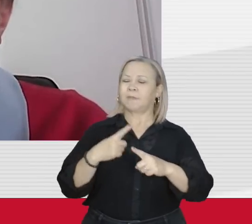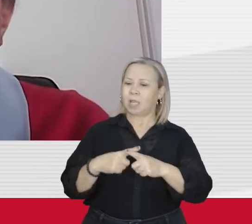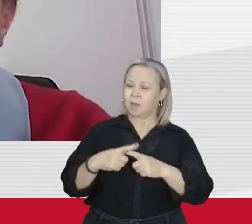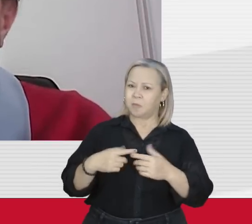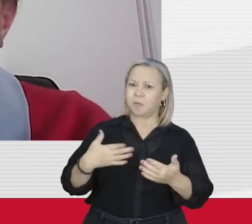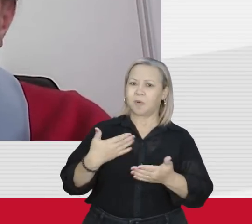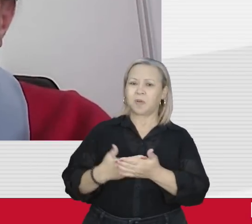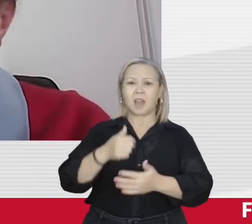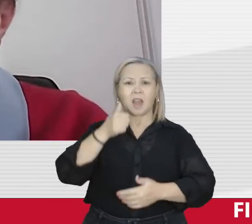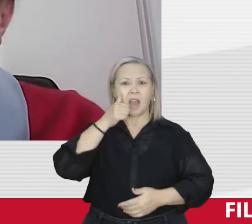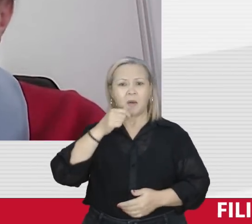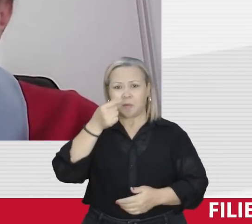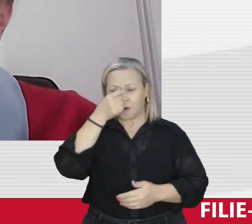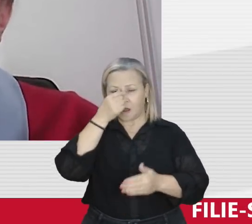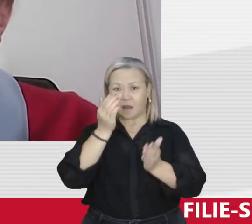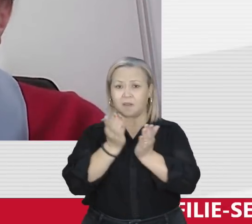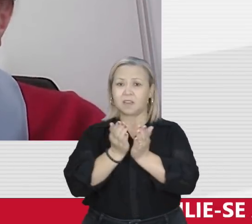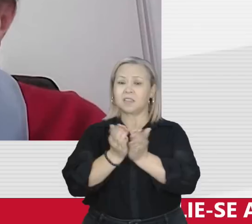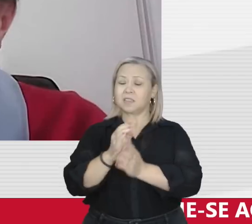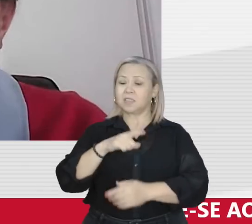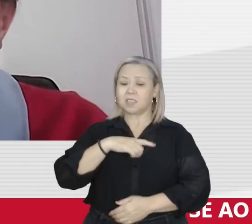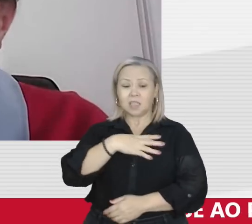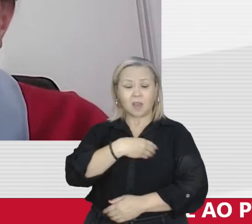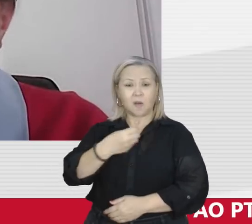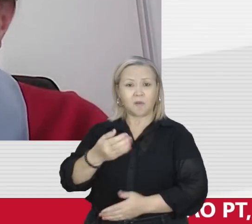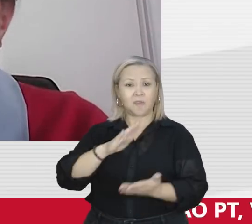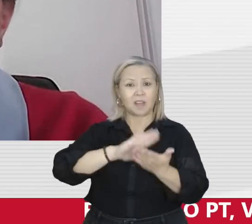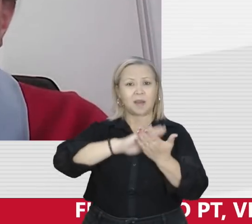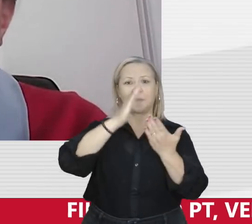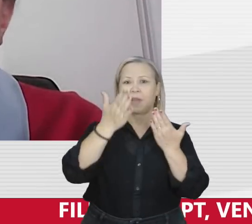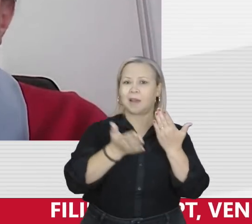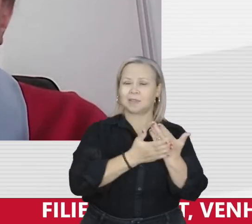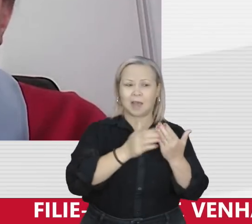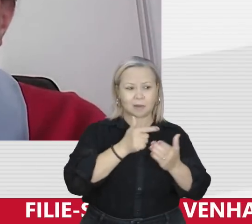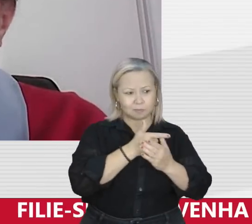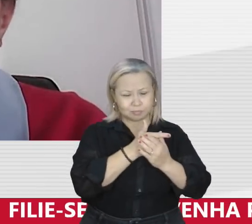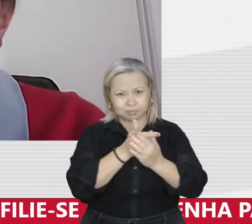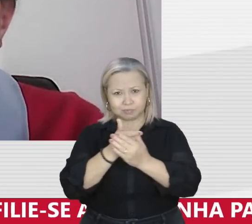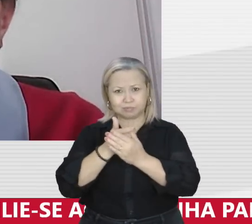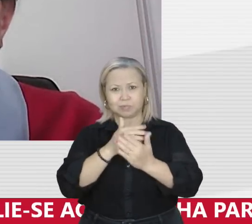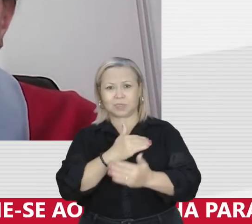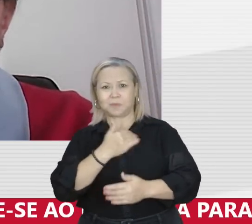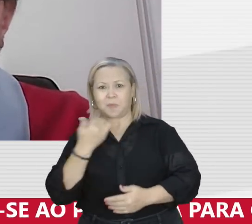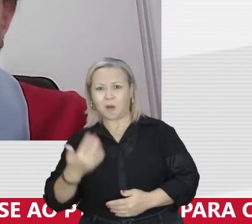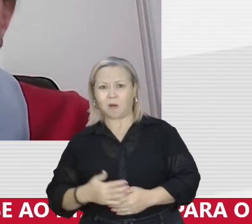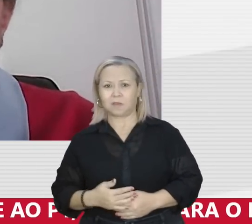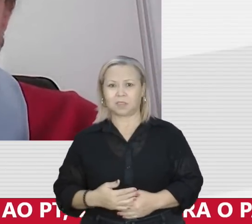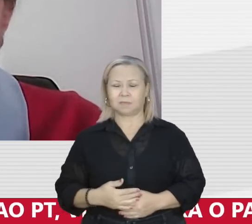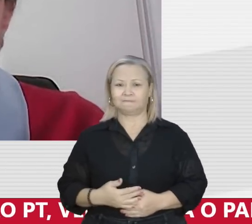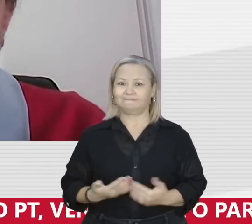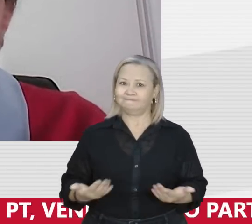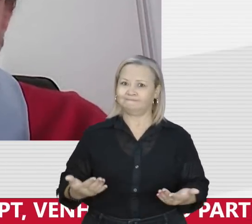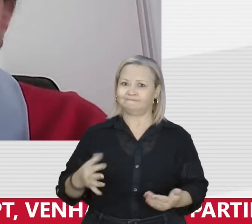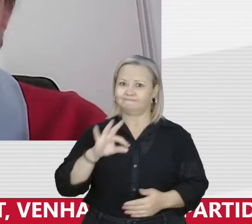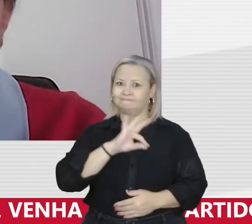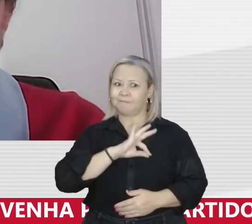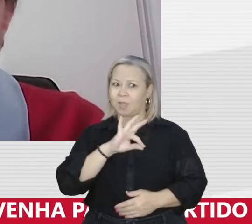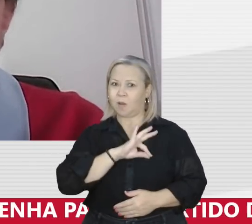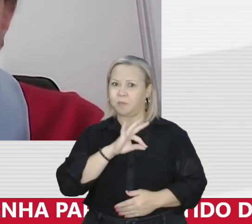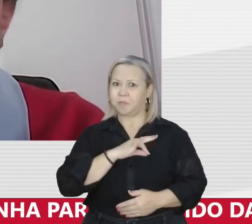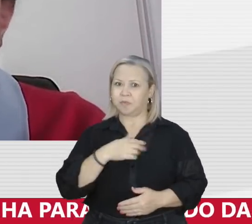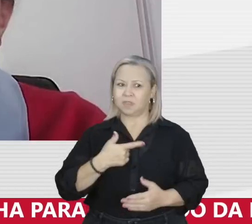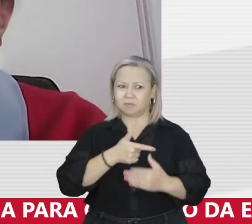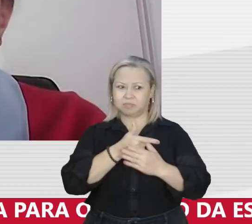a mulher evangélica que tem o seu filho ameaçado de bala perdida ou de confronto, né, letal nas periferias